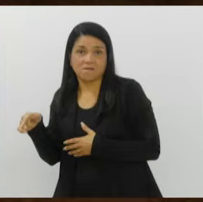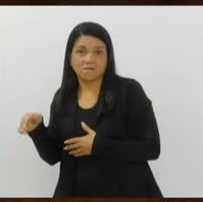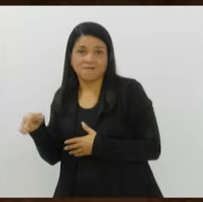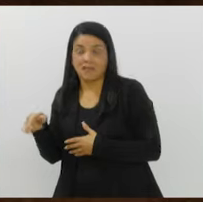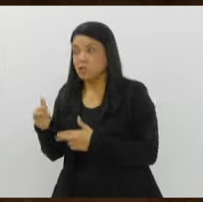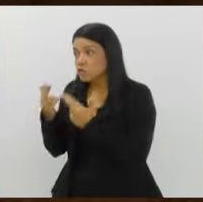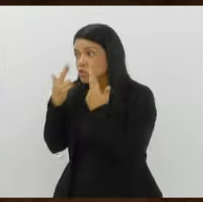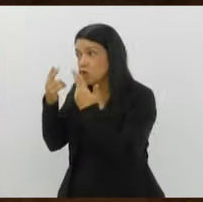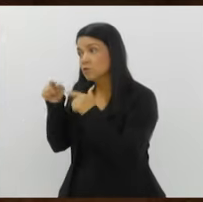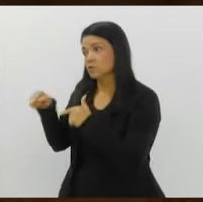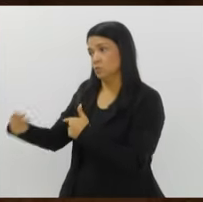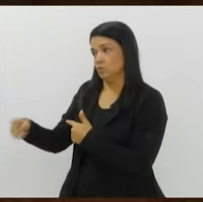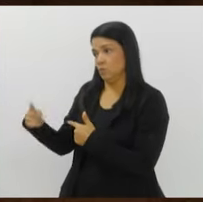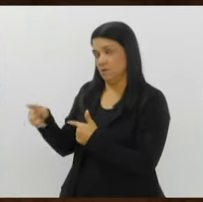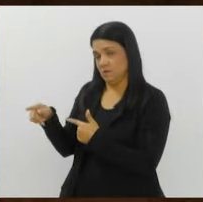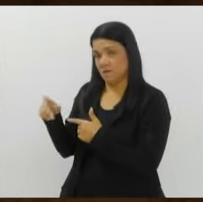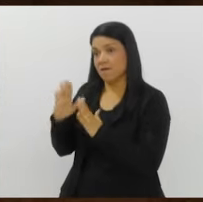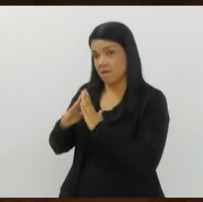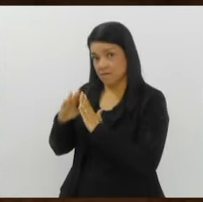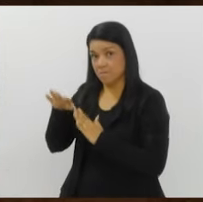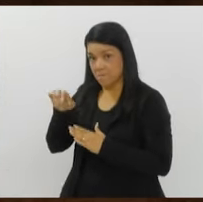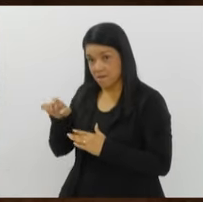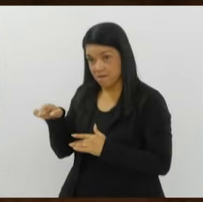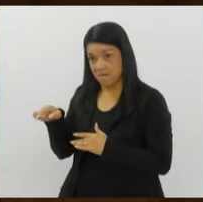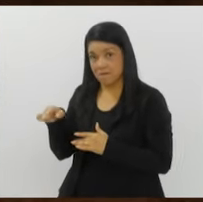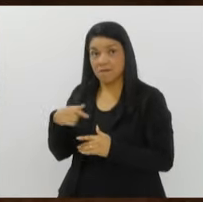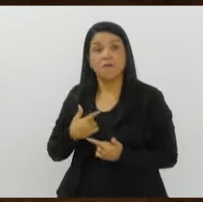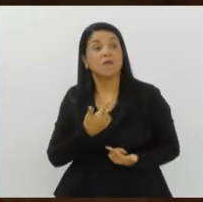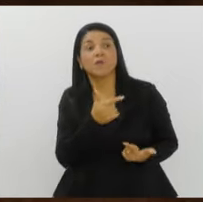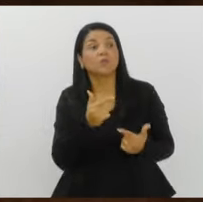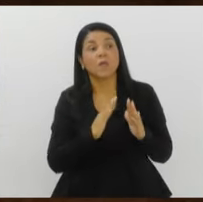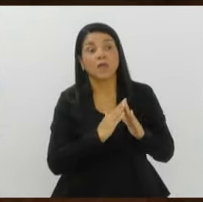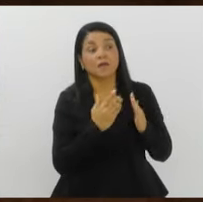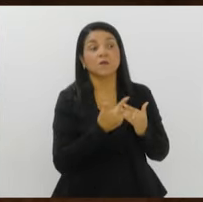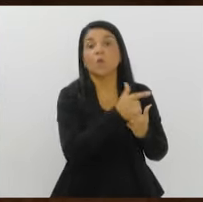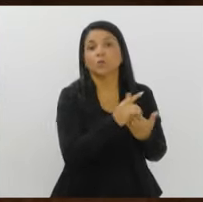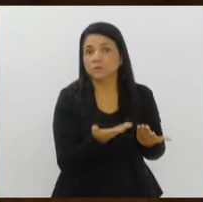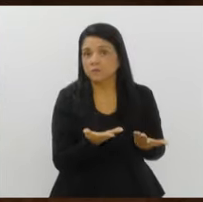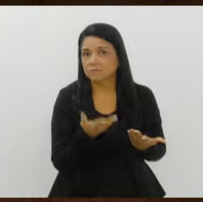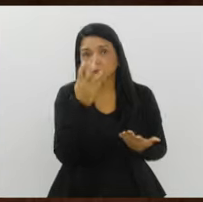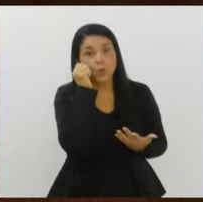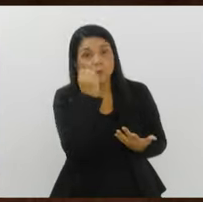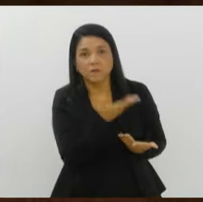que não tem. E eu quero aqui parabenizar o Coronel Vinícius, Capitão Laviola,